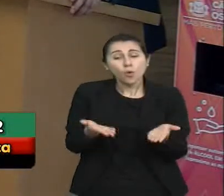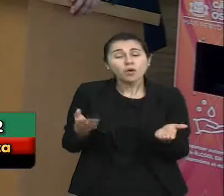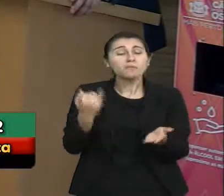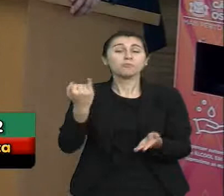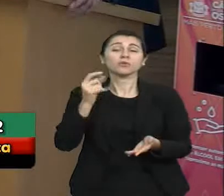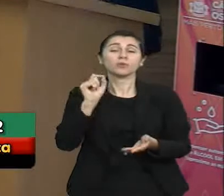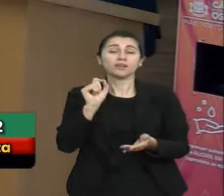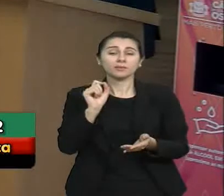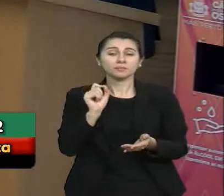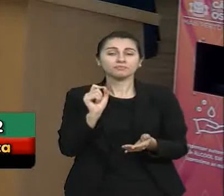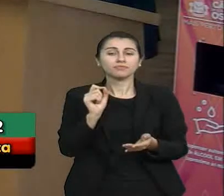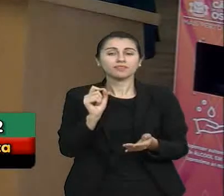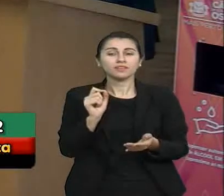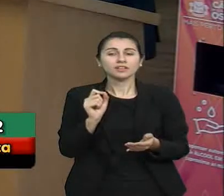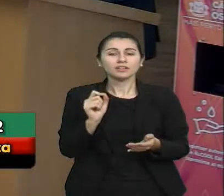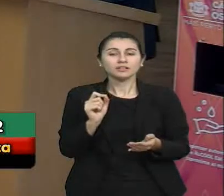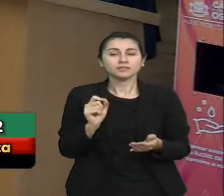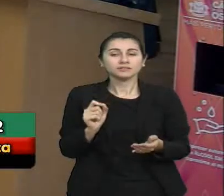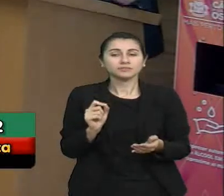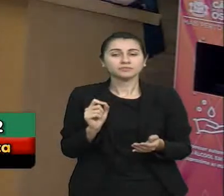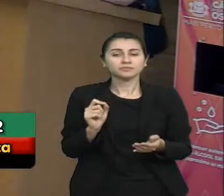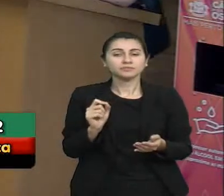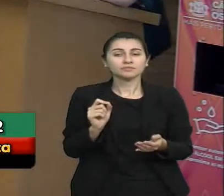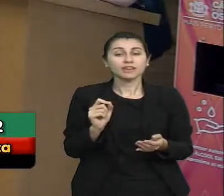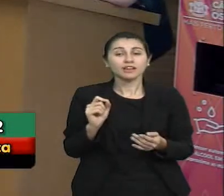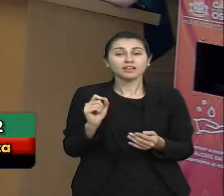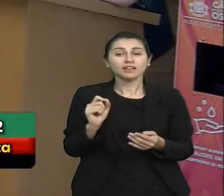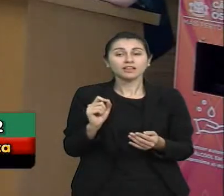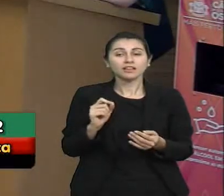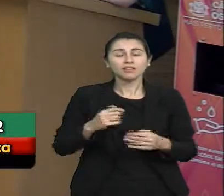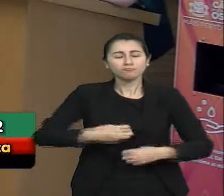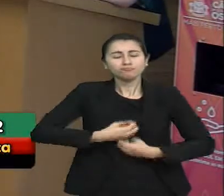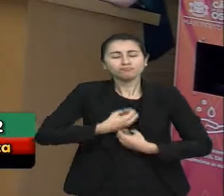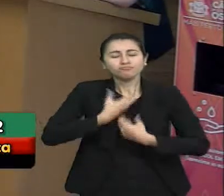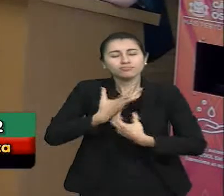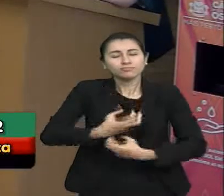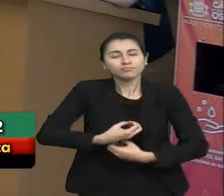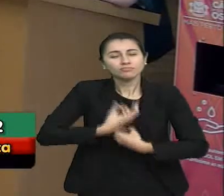de reverberar o que nos traz aqui, que é